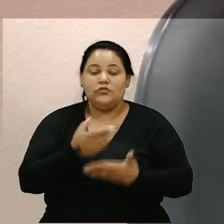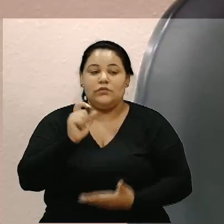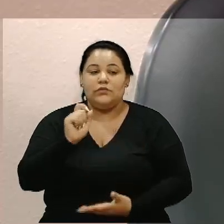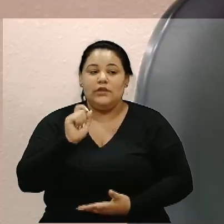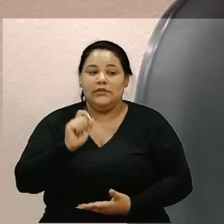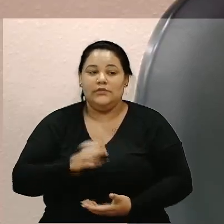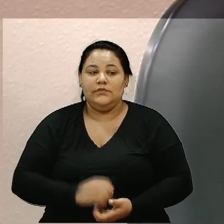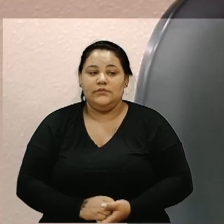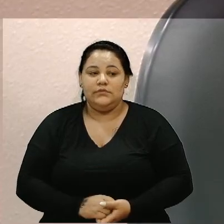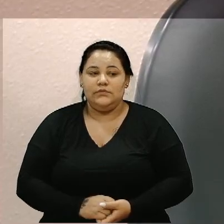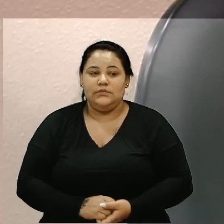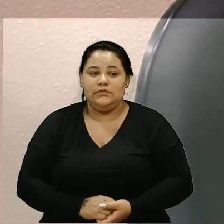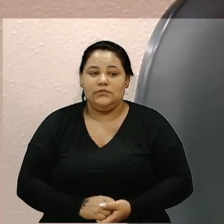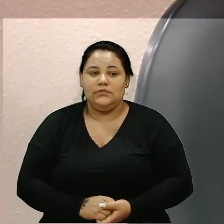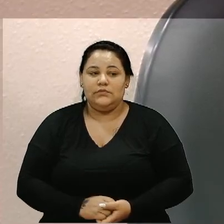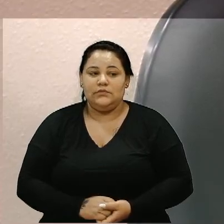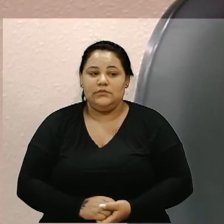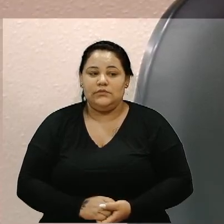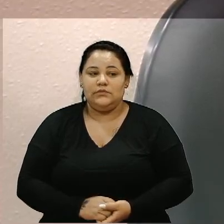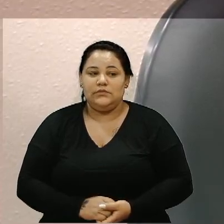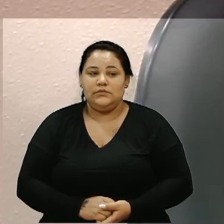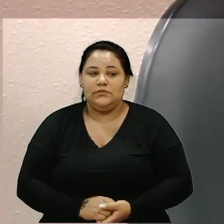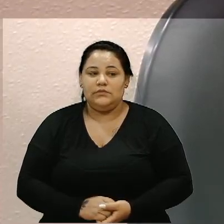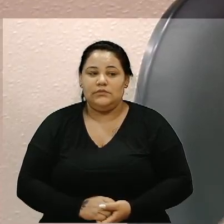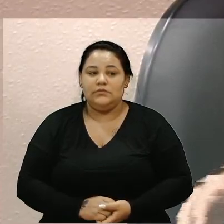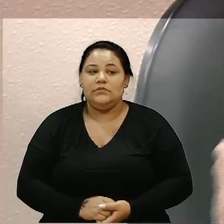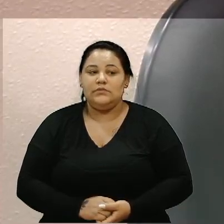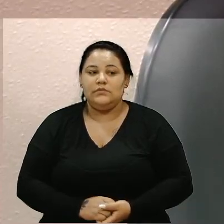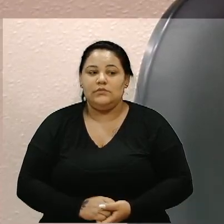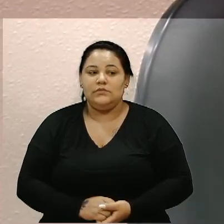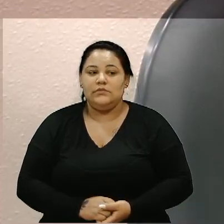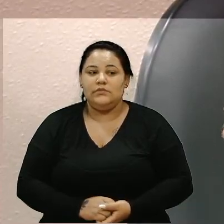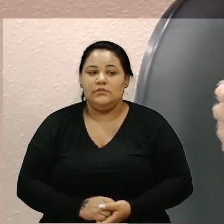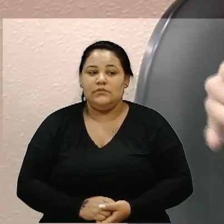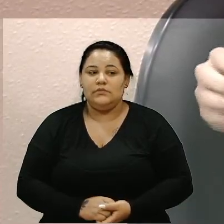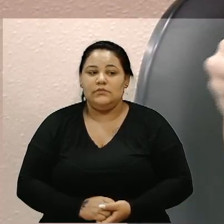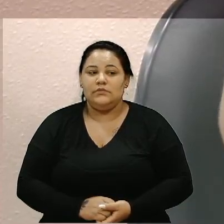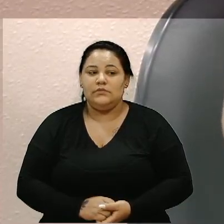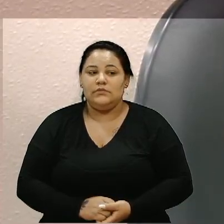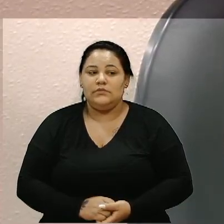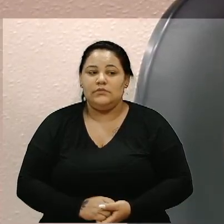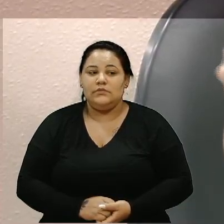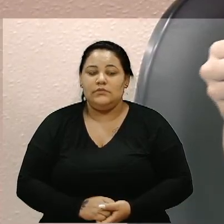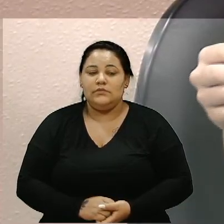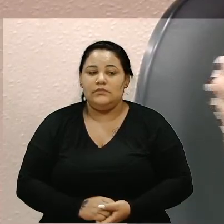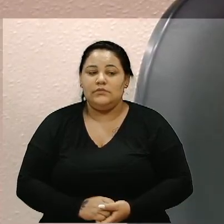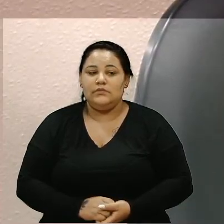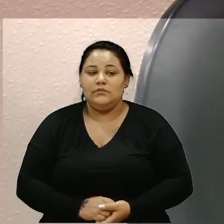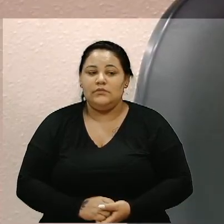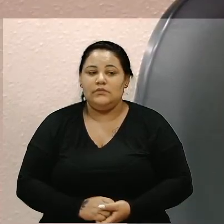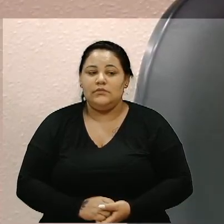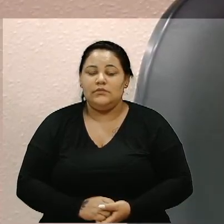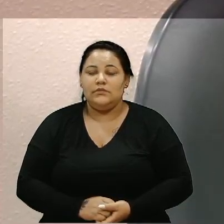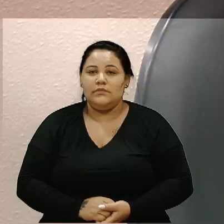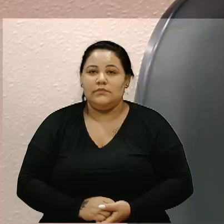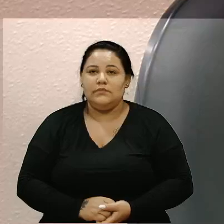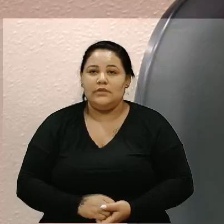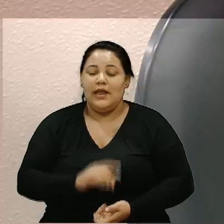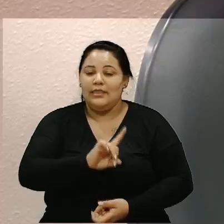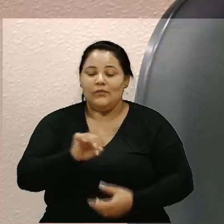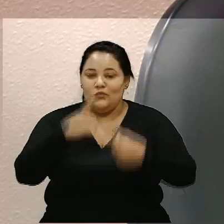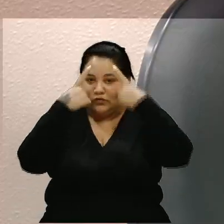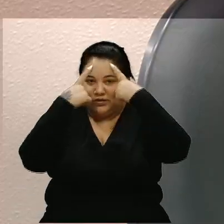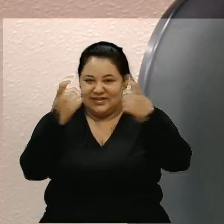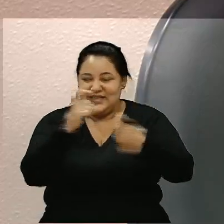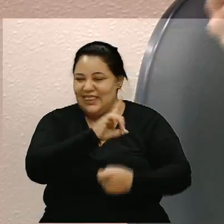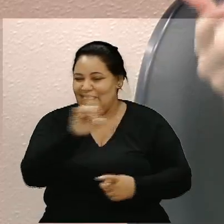como disse o vereador Edson da Rosa, o fato de nós estarmos buscando a paz, a não violência, a não